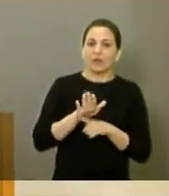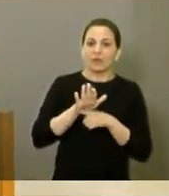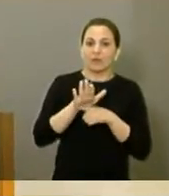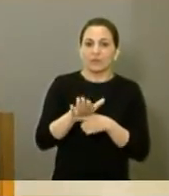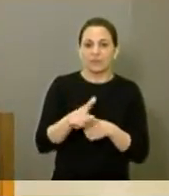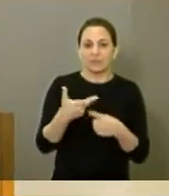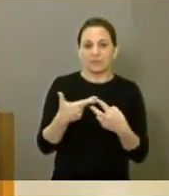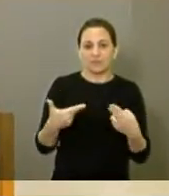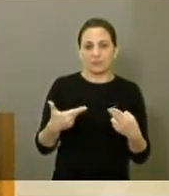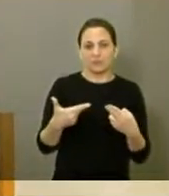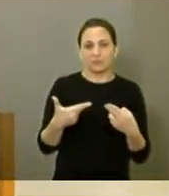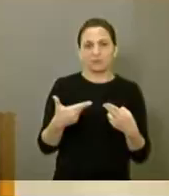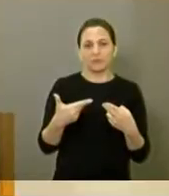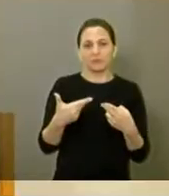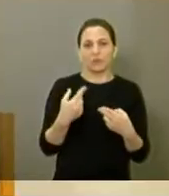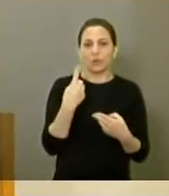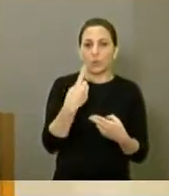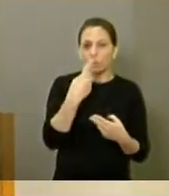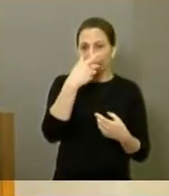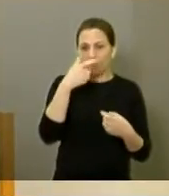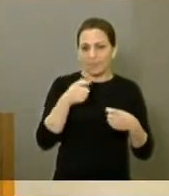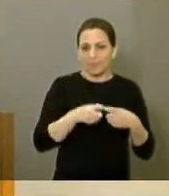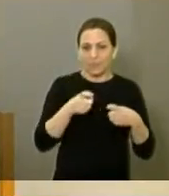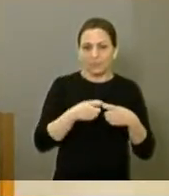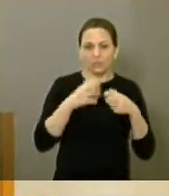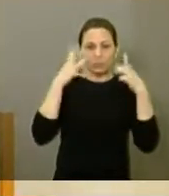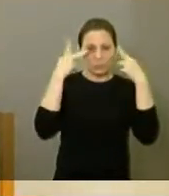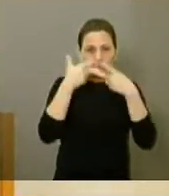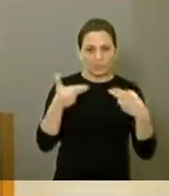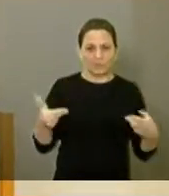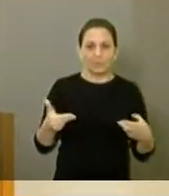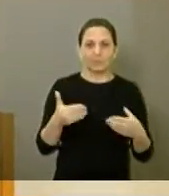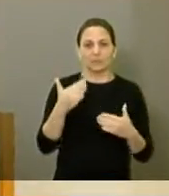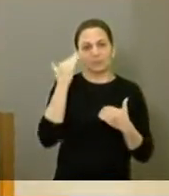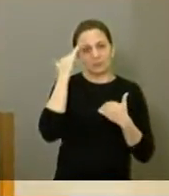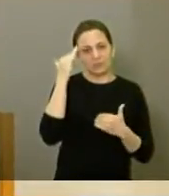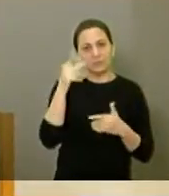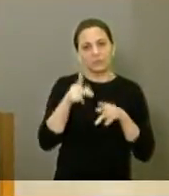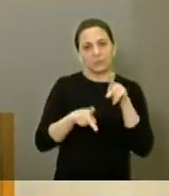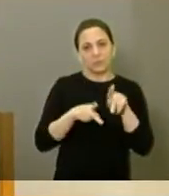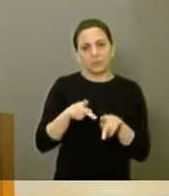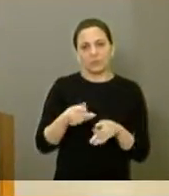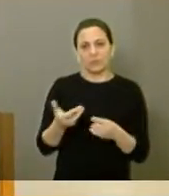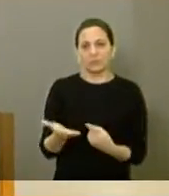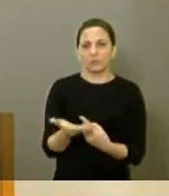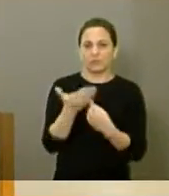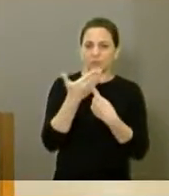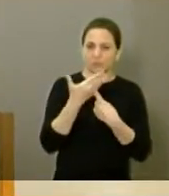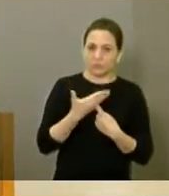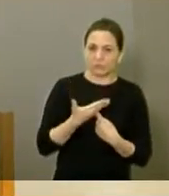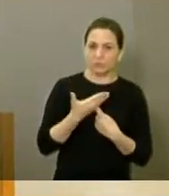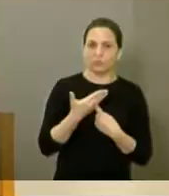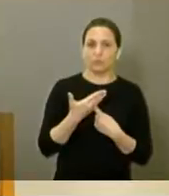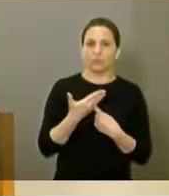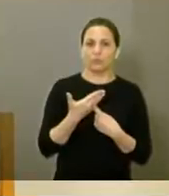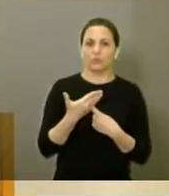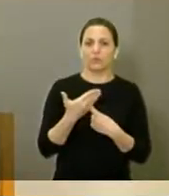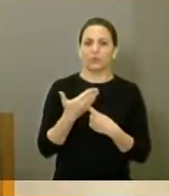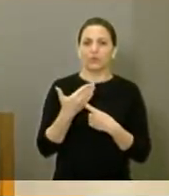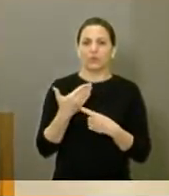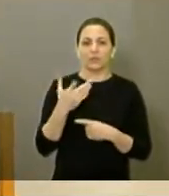e isso eu tenho que agradecer o povo que também depositou sua confiança em mim porque não é fácil e chuta